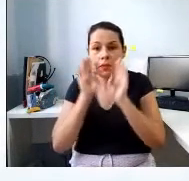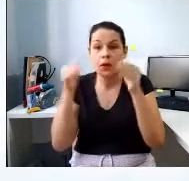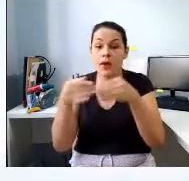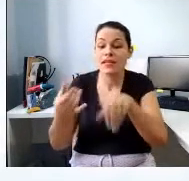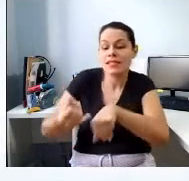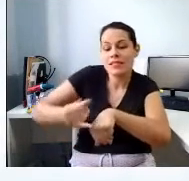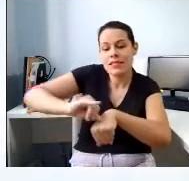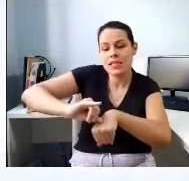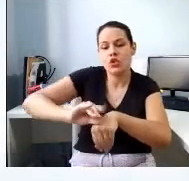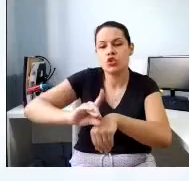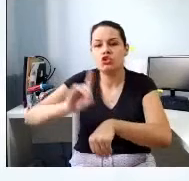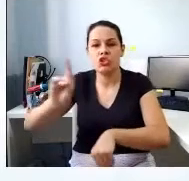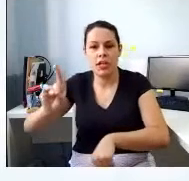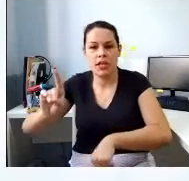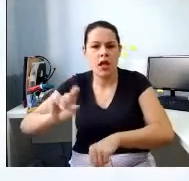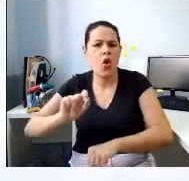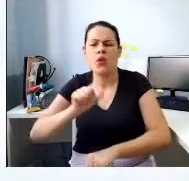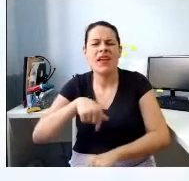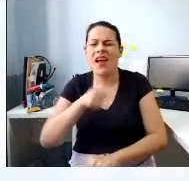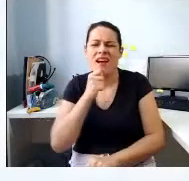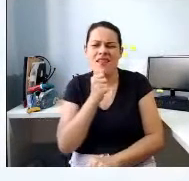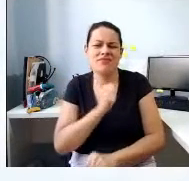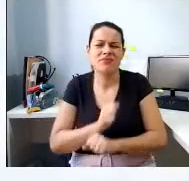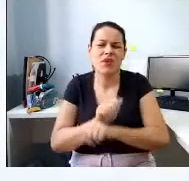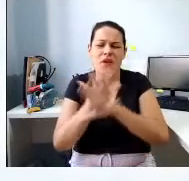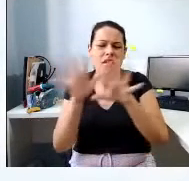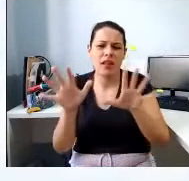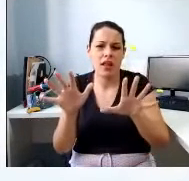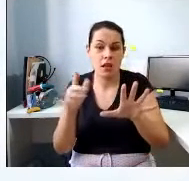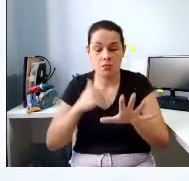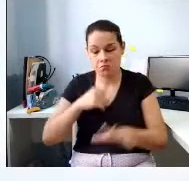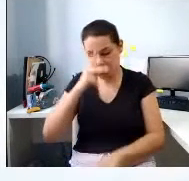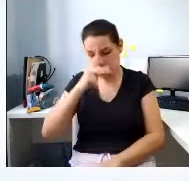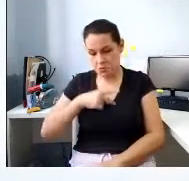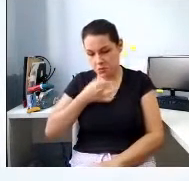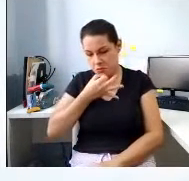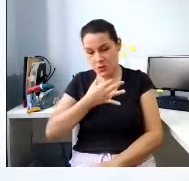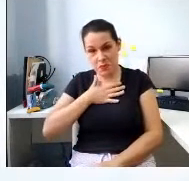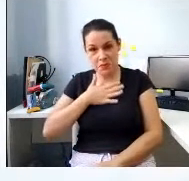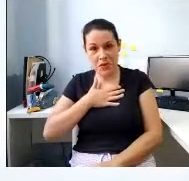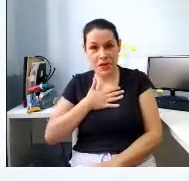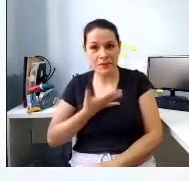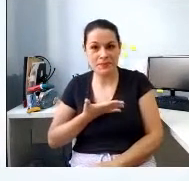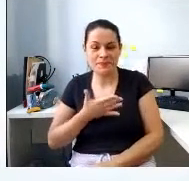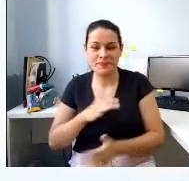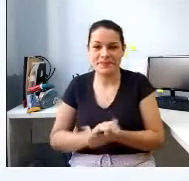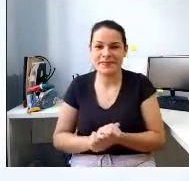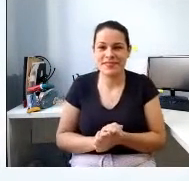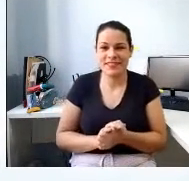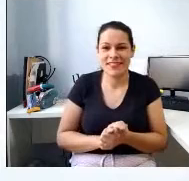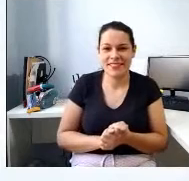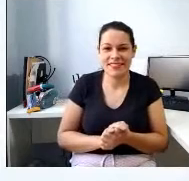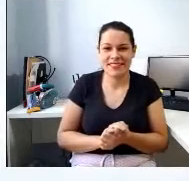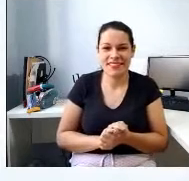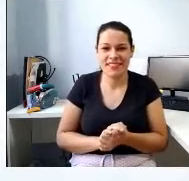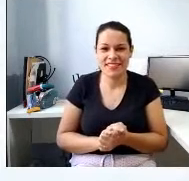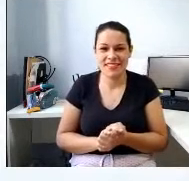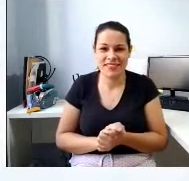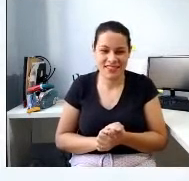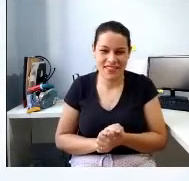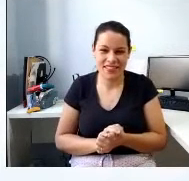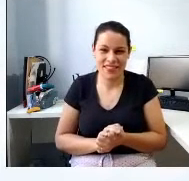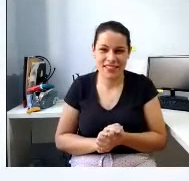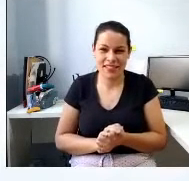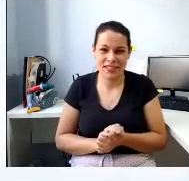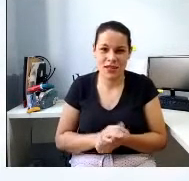centro-direita. O que não está muito claro, eu diria, eu vou pegar o meu quadrado, né, que acho que é um pouco que eu estou aqui, acaba fazendo análise política, mas o meu lado aqui é o